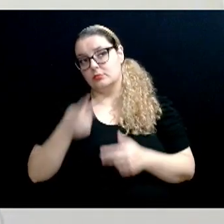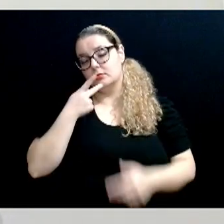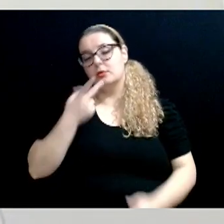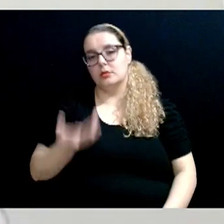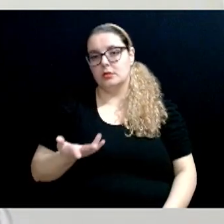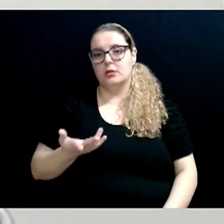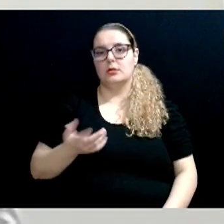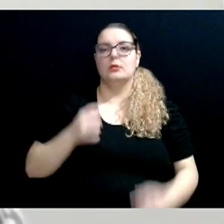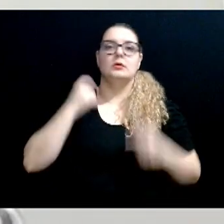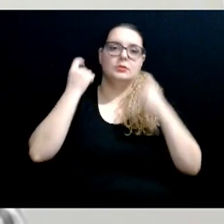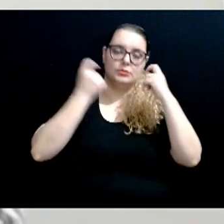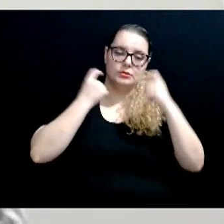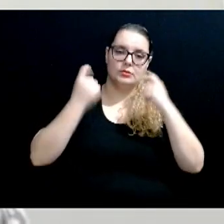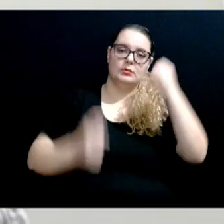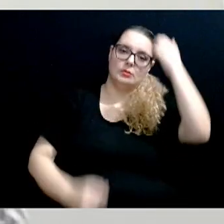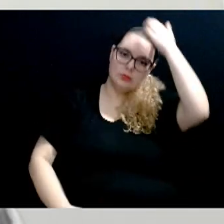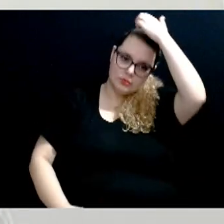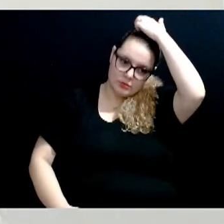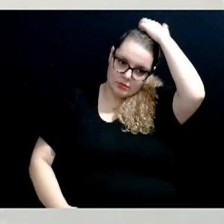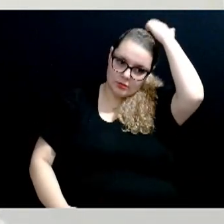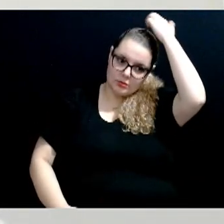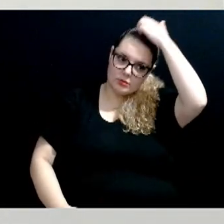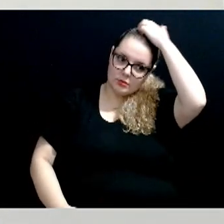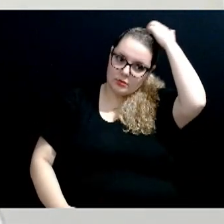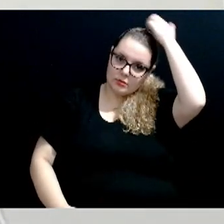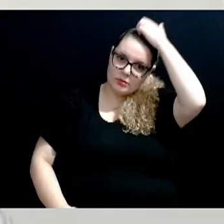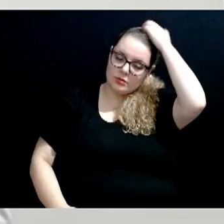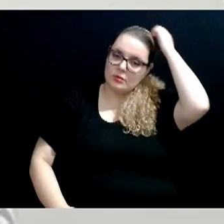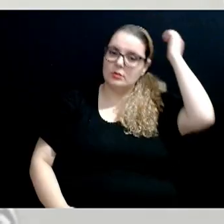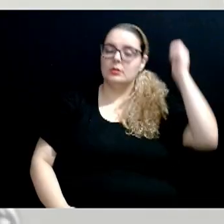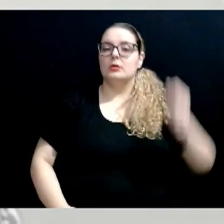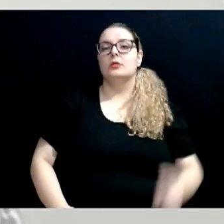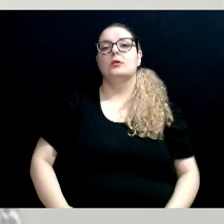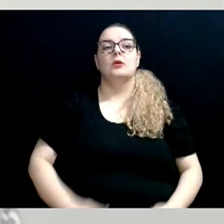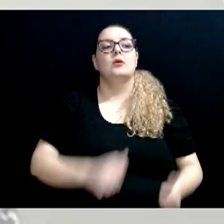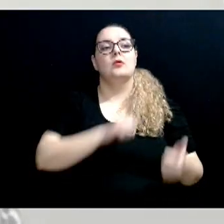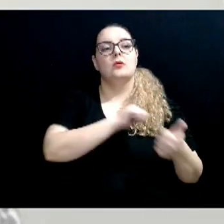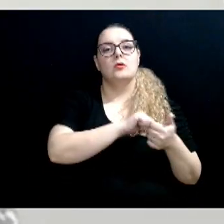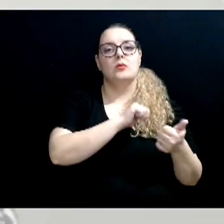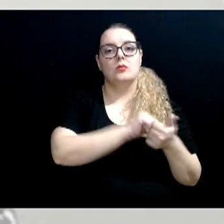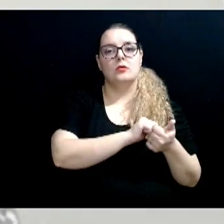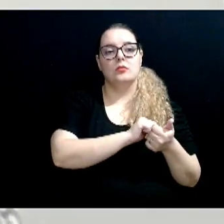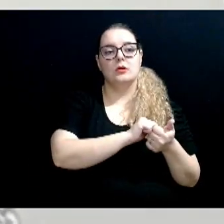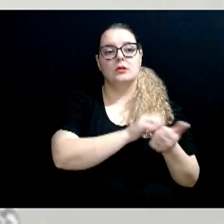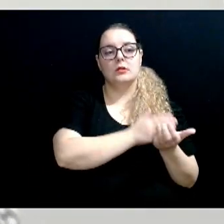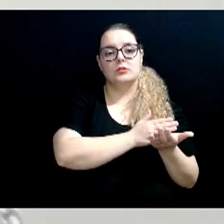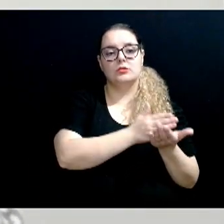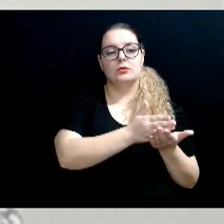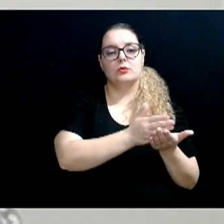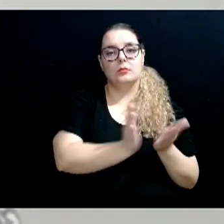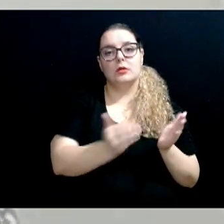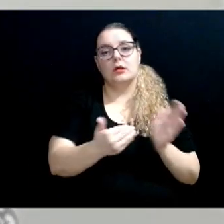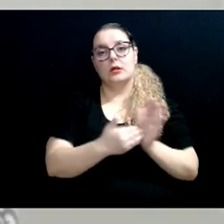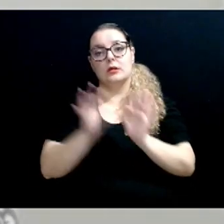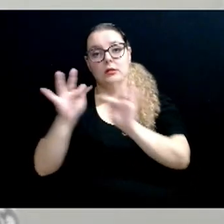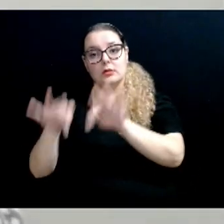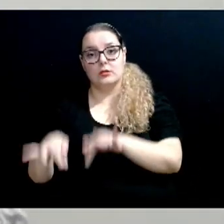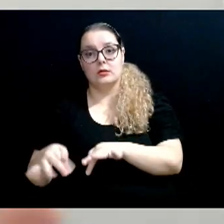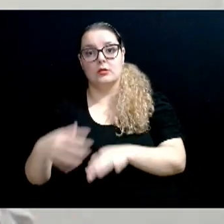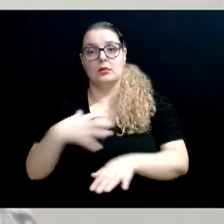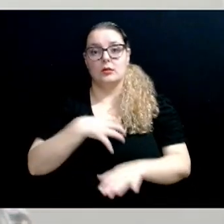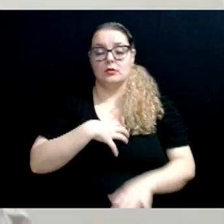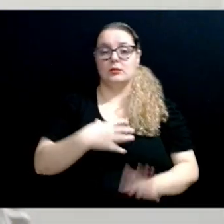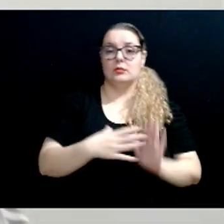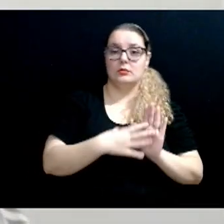com o ponto final, fazer um controle de qualidade no ponto final, esse modelo de gestão de riscos que a OMS